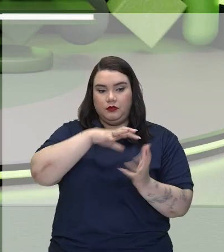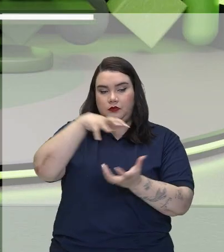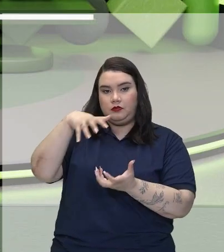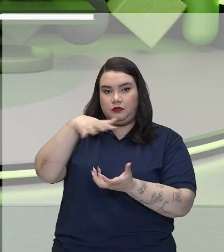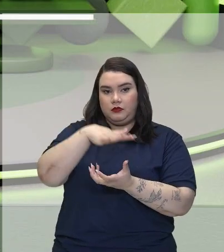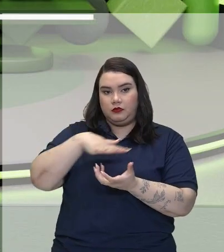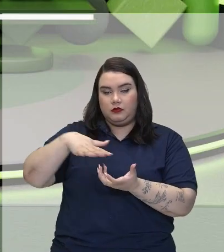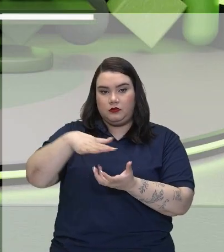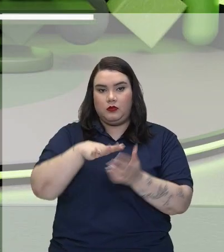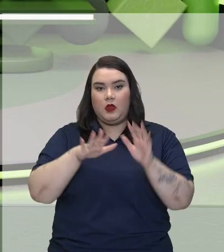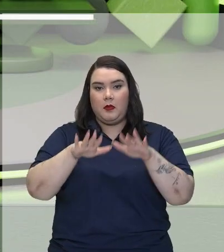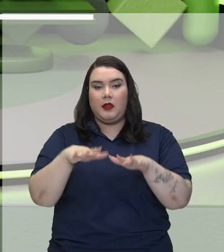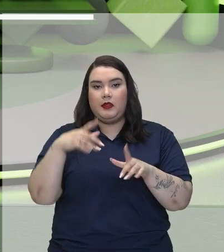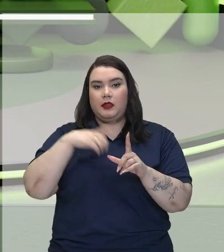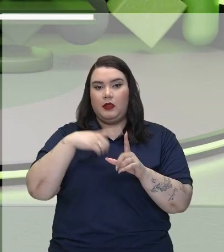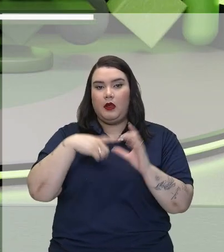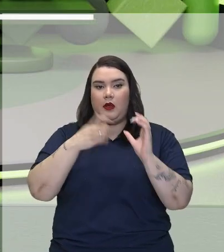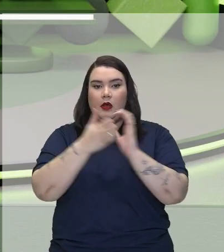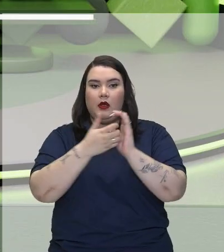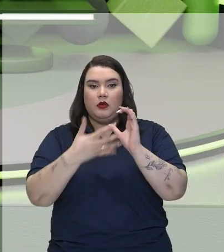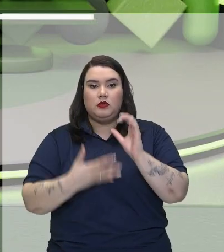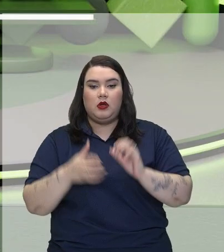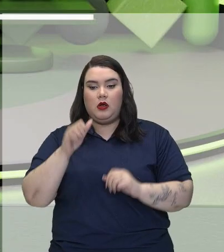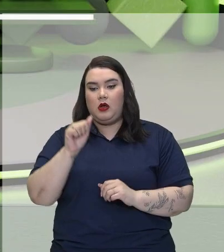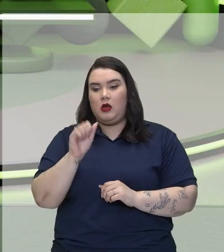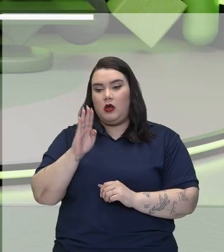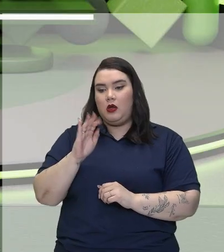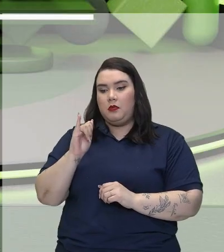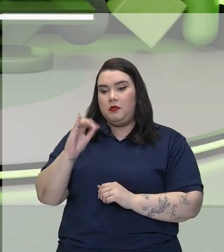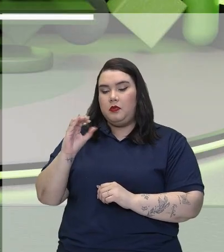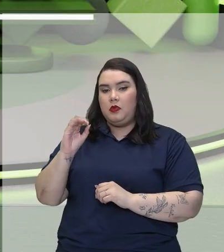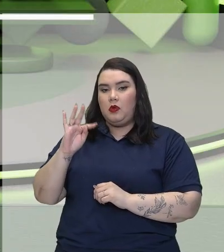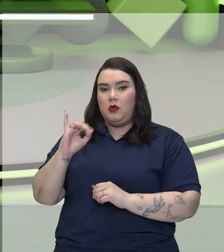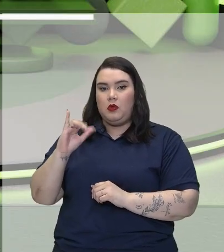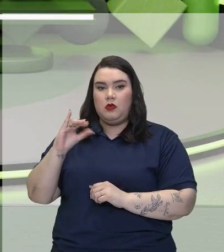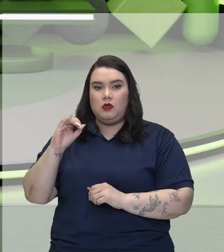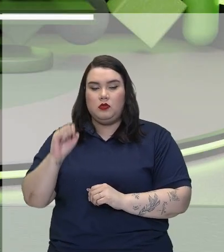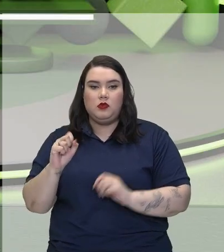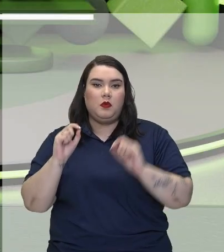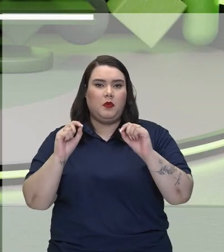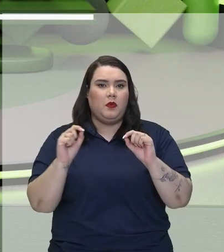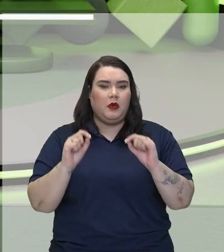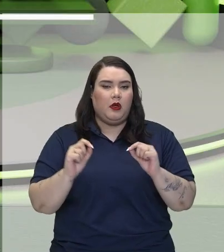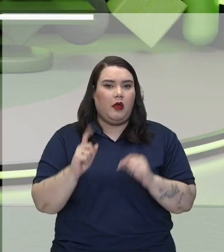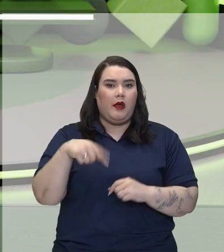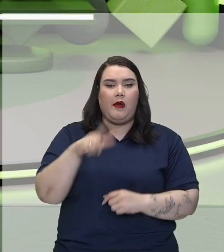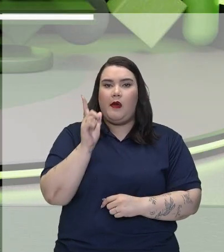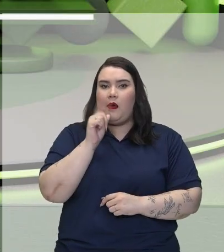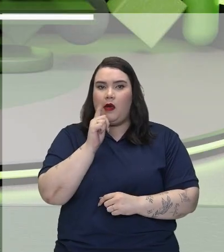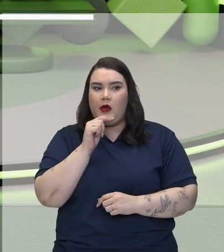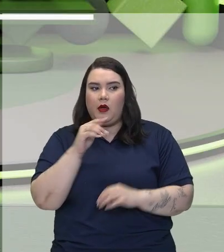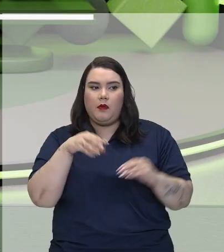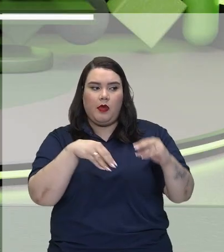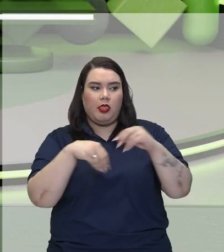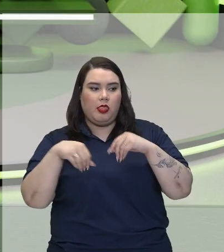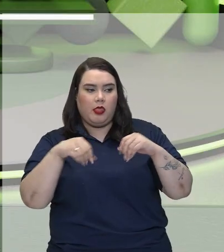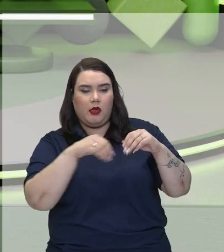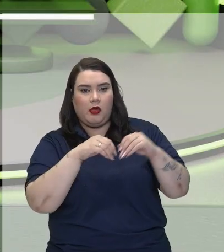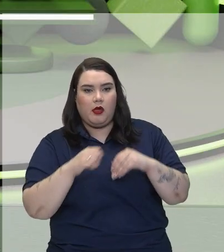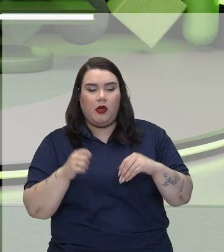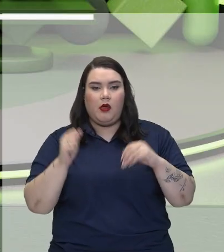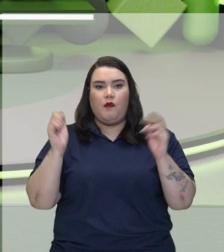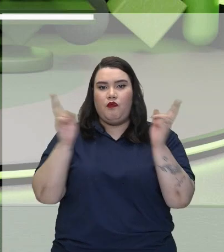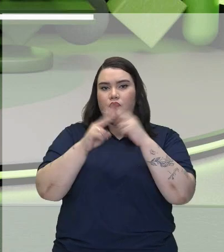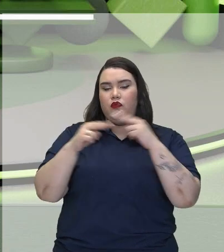fatores abióticos, aqueles que não têm vida. O que seria isso? A água, o solo, o ar,